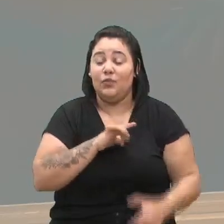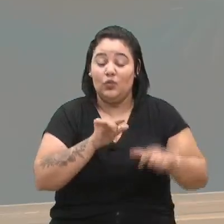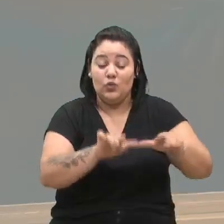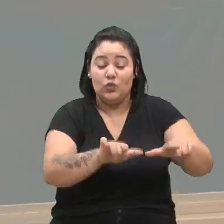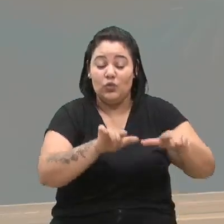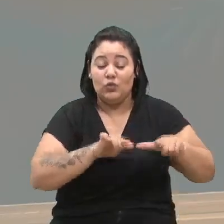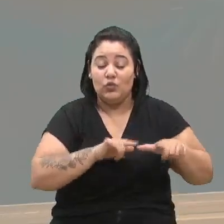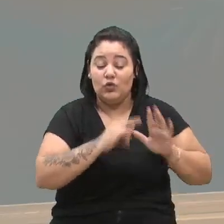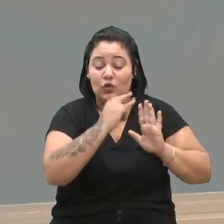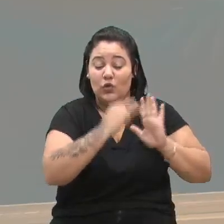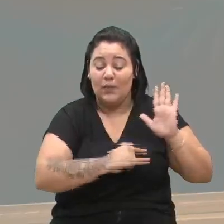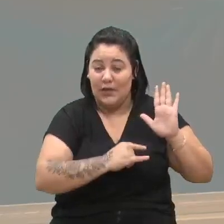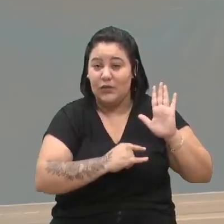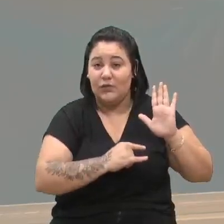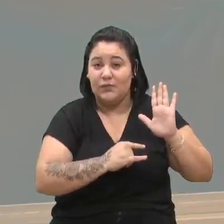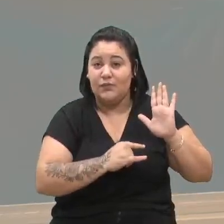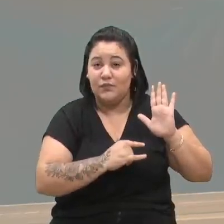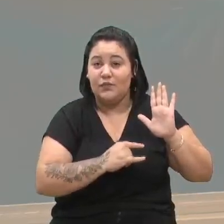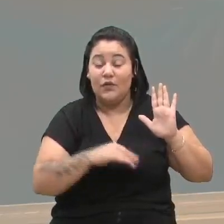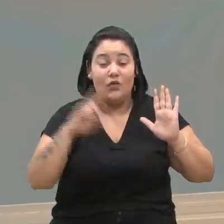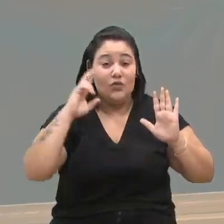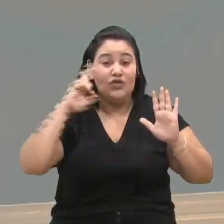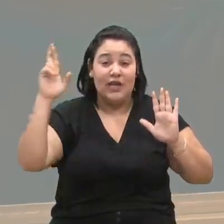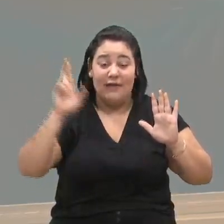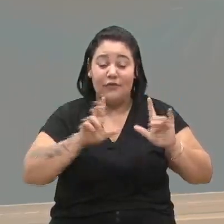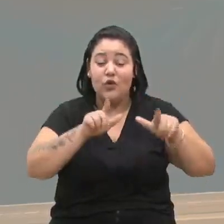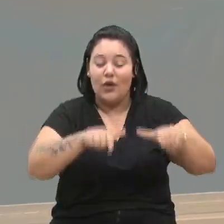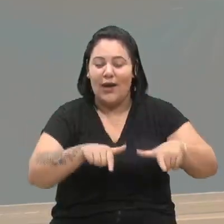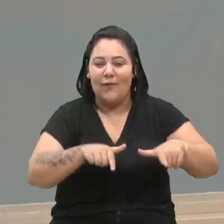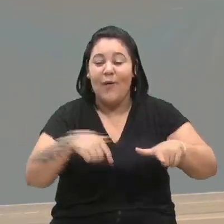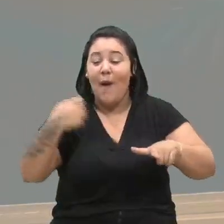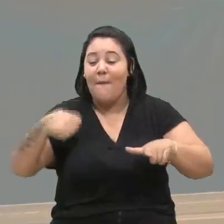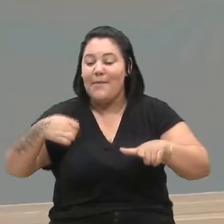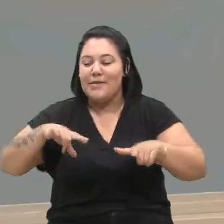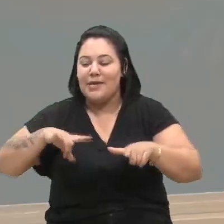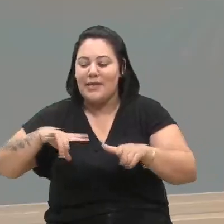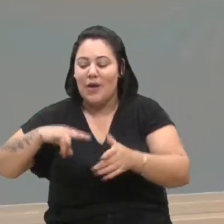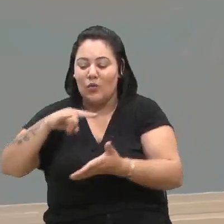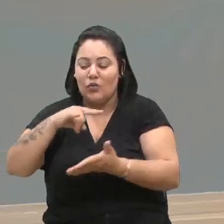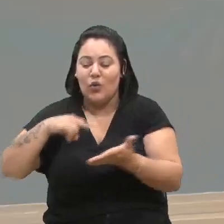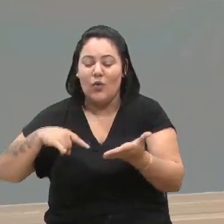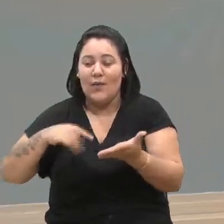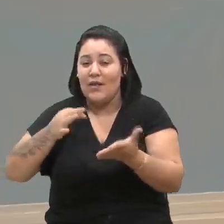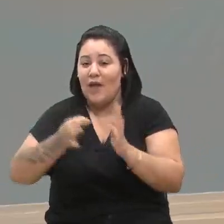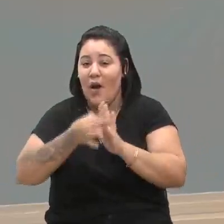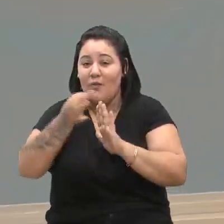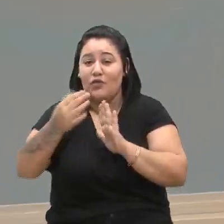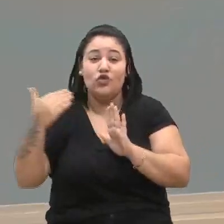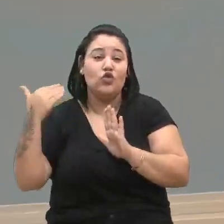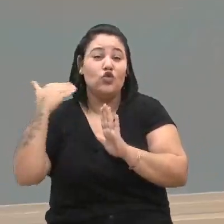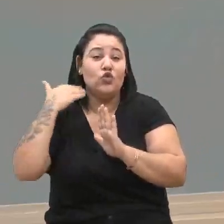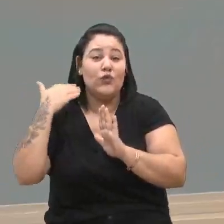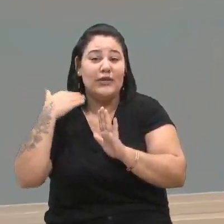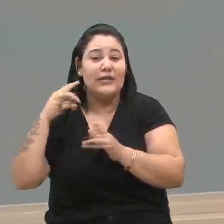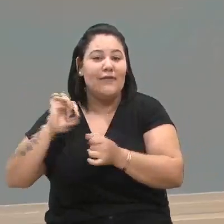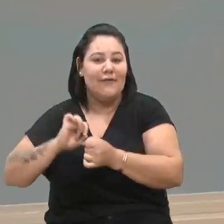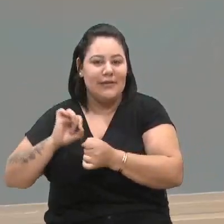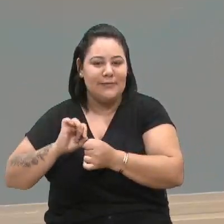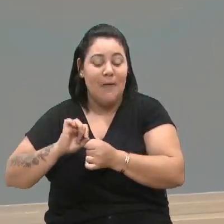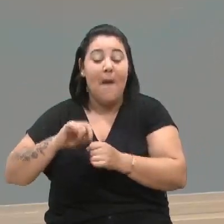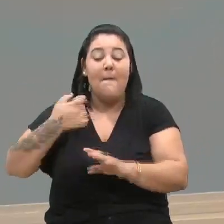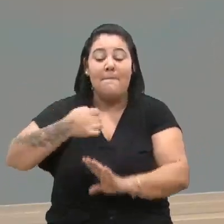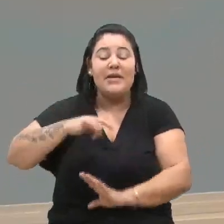do diretor da casa prisional, ela precisa ter o parecer do juiz de execução, ela precisa ter